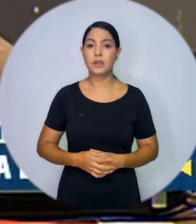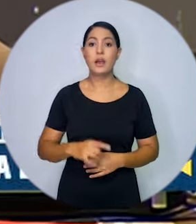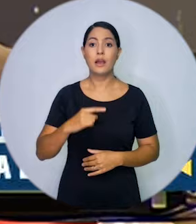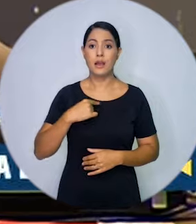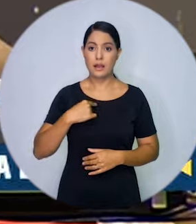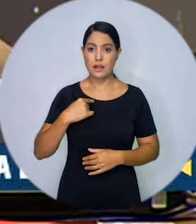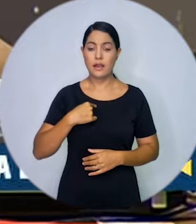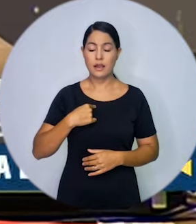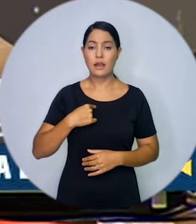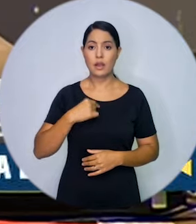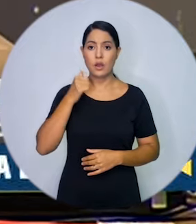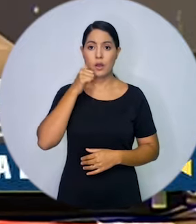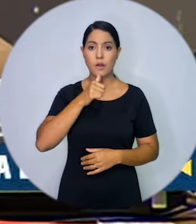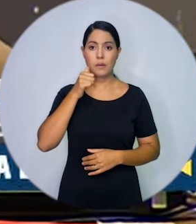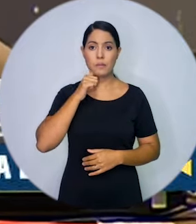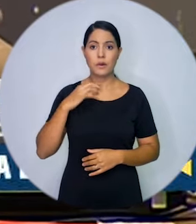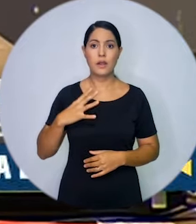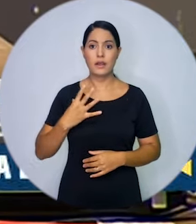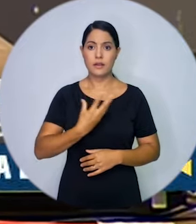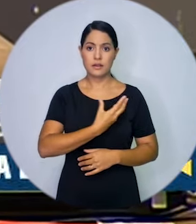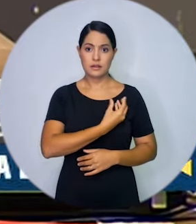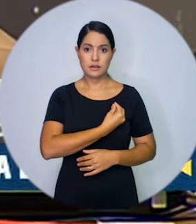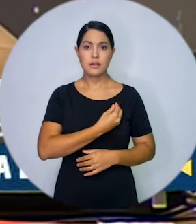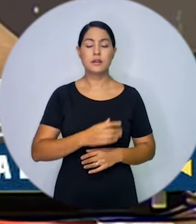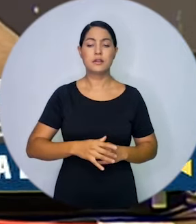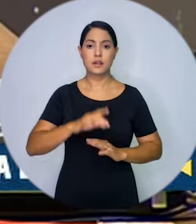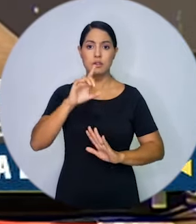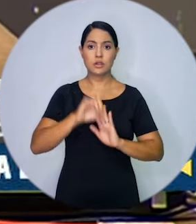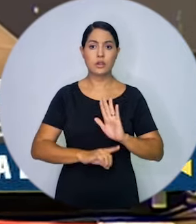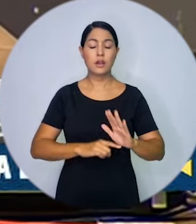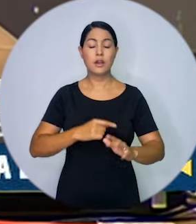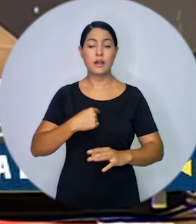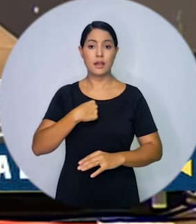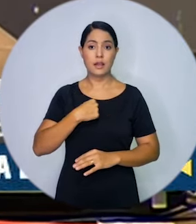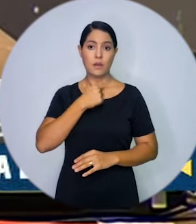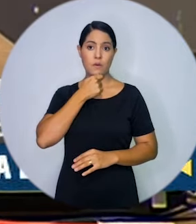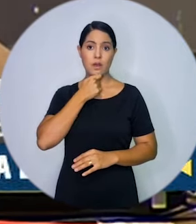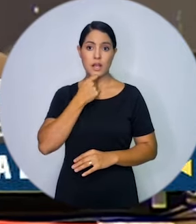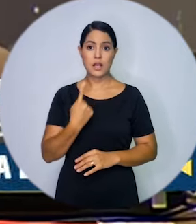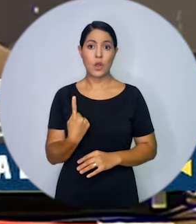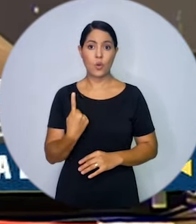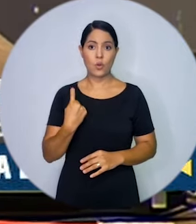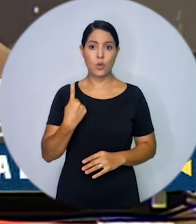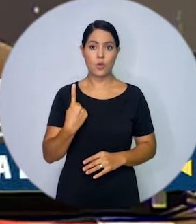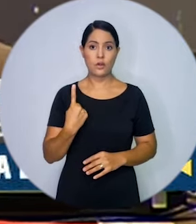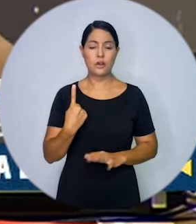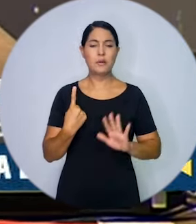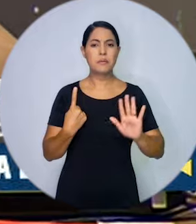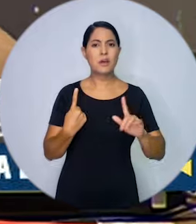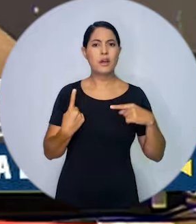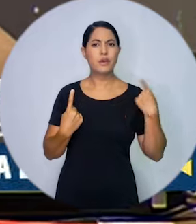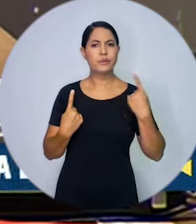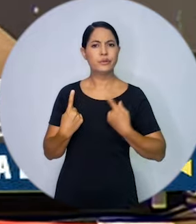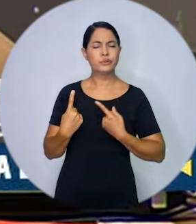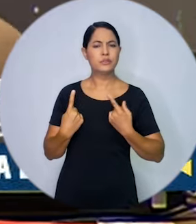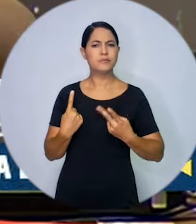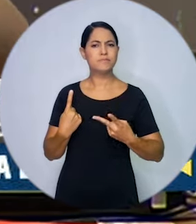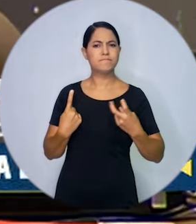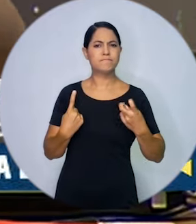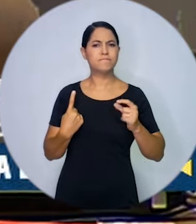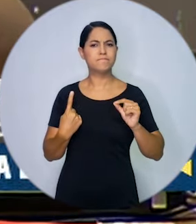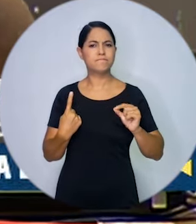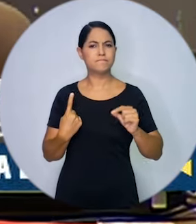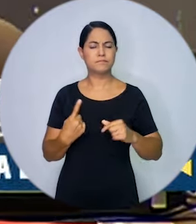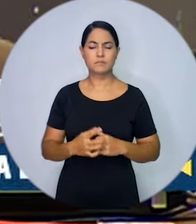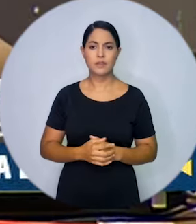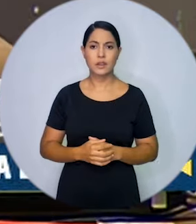uma diretoria de comissão do Conselho Federal, ainda sou a única. E isso serve para a gente observar algumas coisas que,